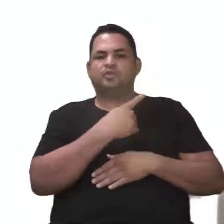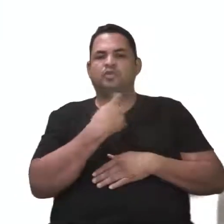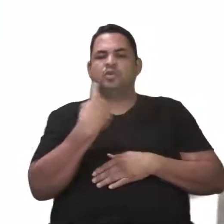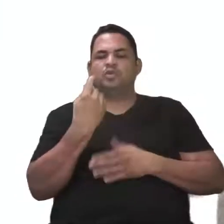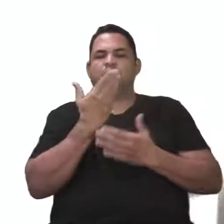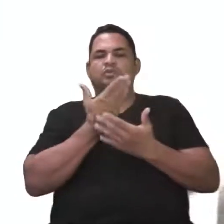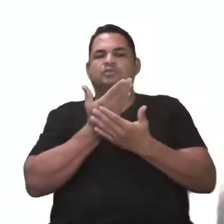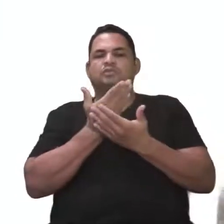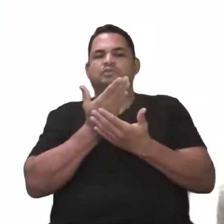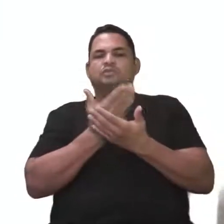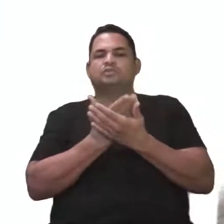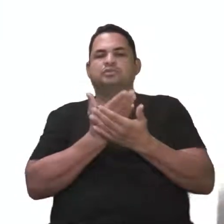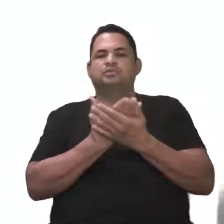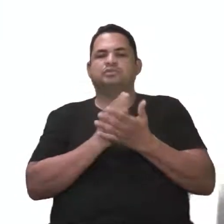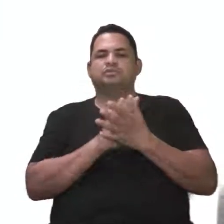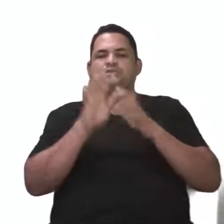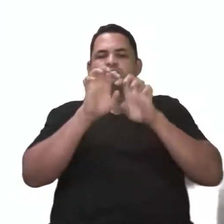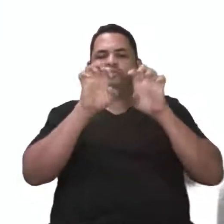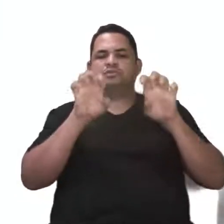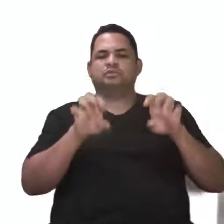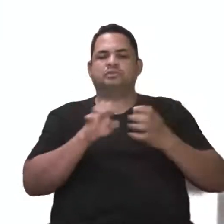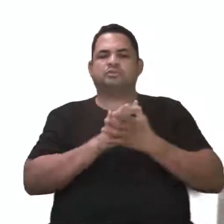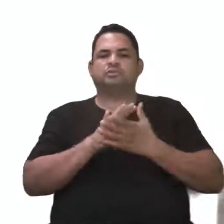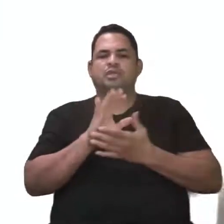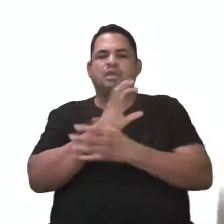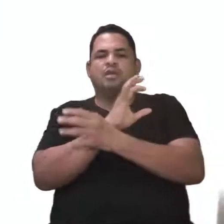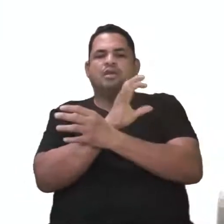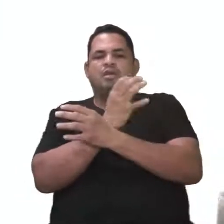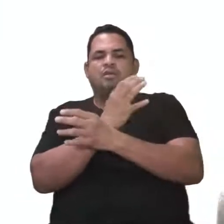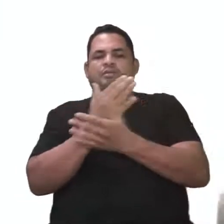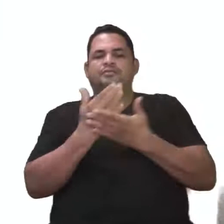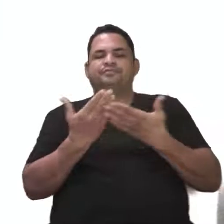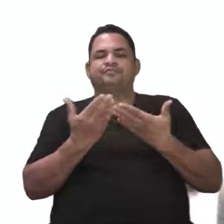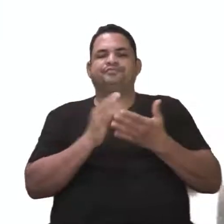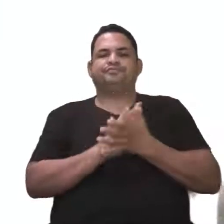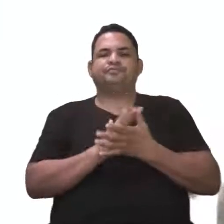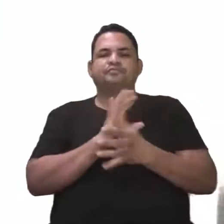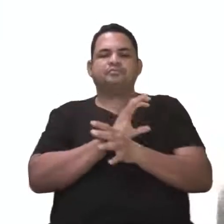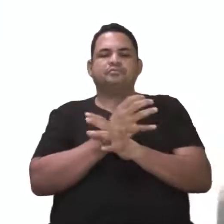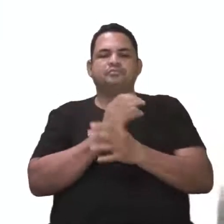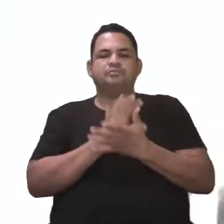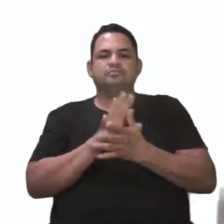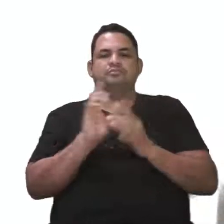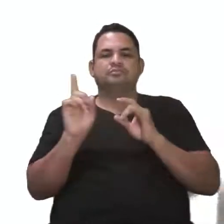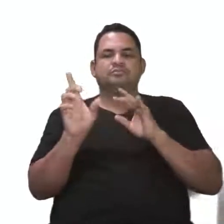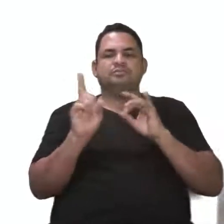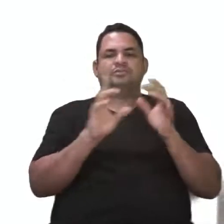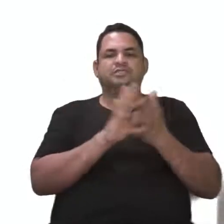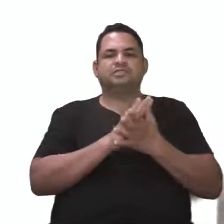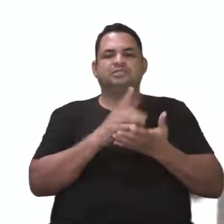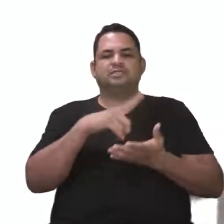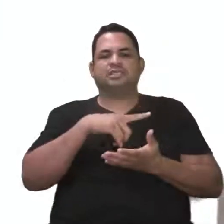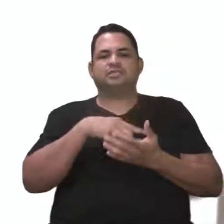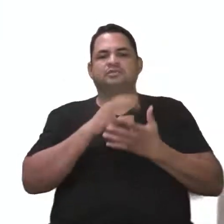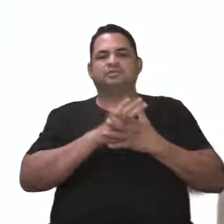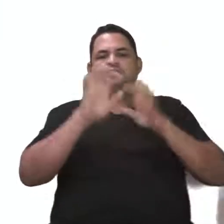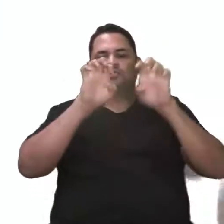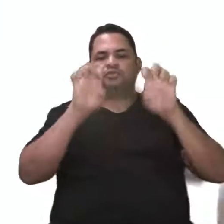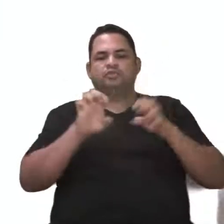sistema esquelético lá no 2º ano, né? E a gente sabe que os ossos têm, cada estrutura óssea tem um